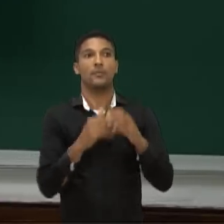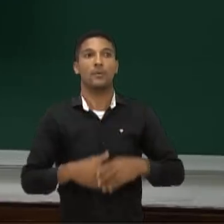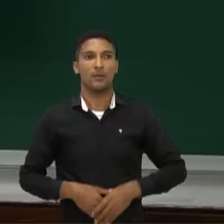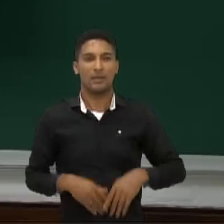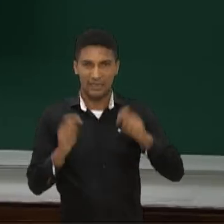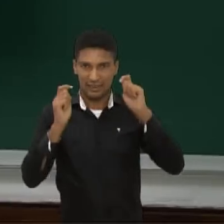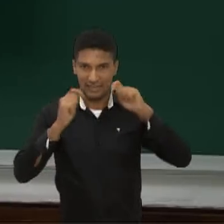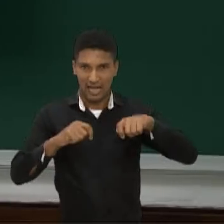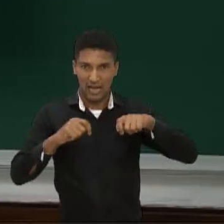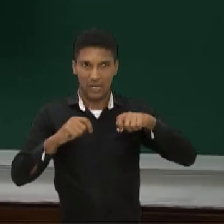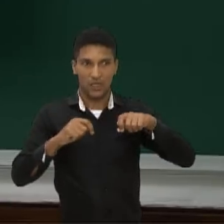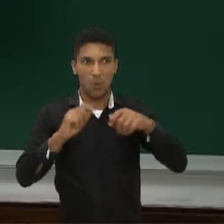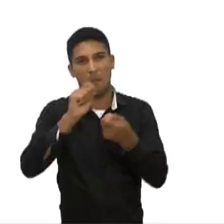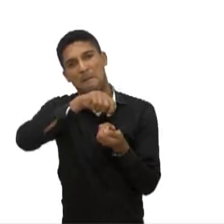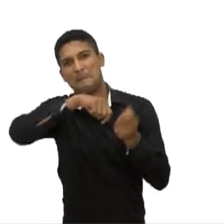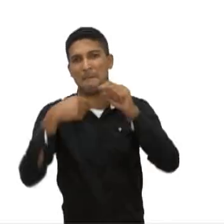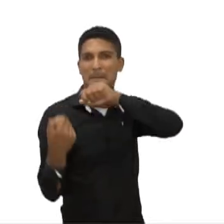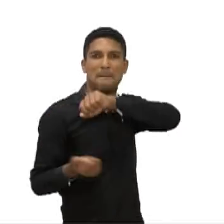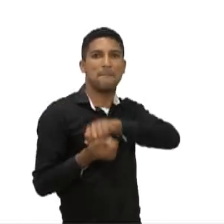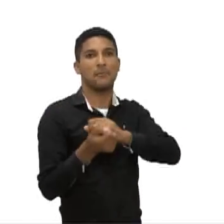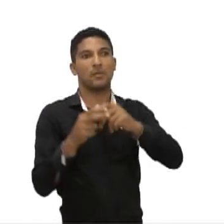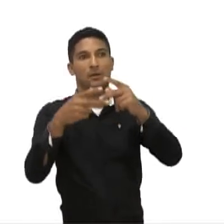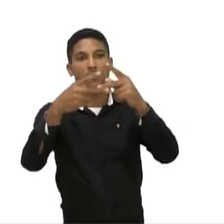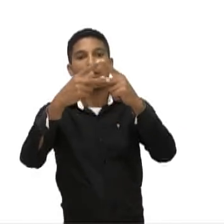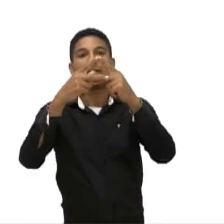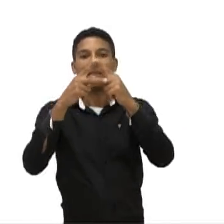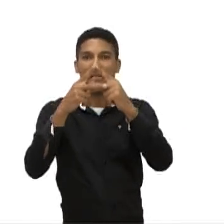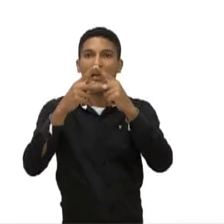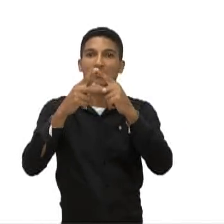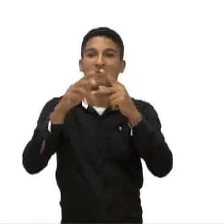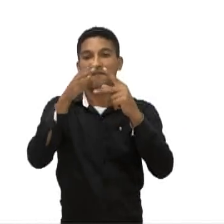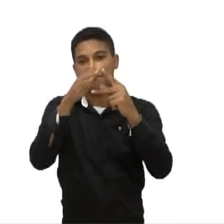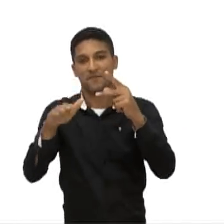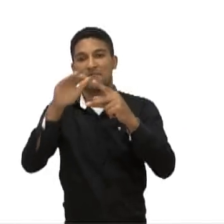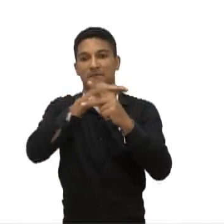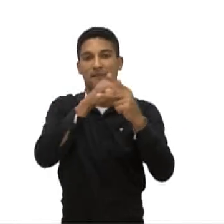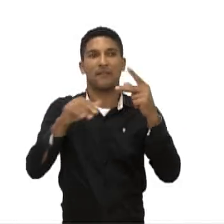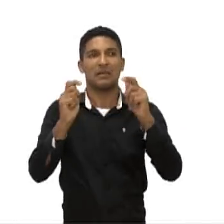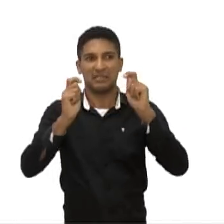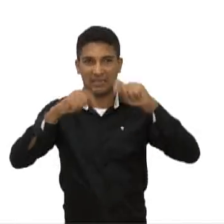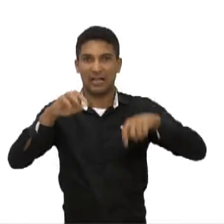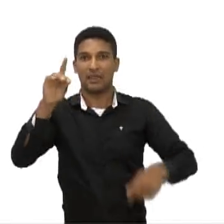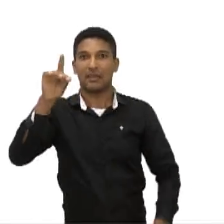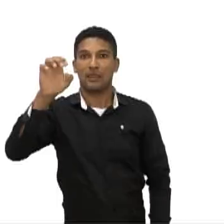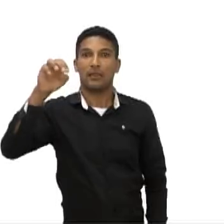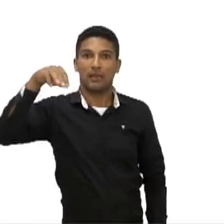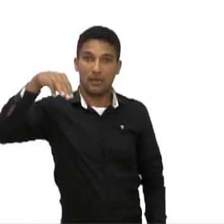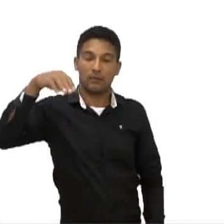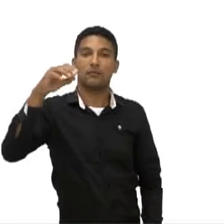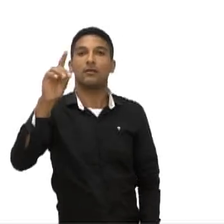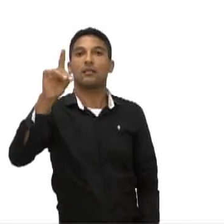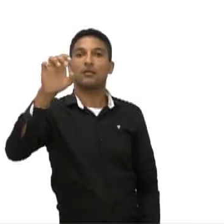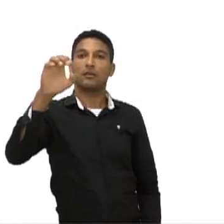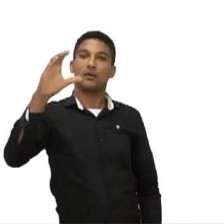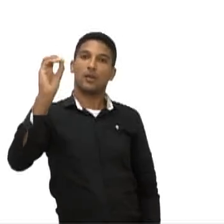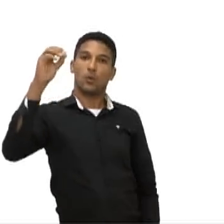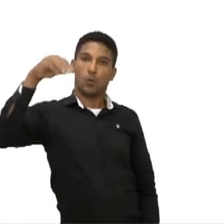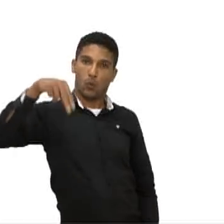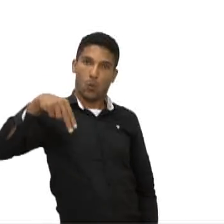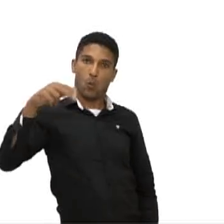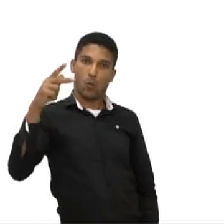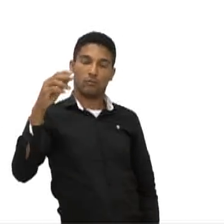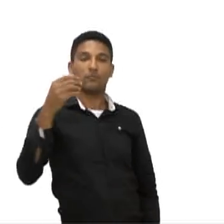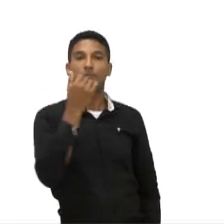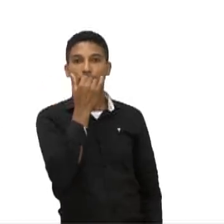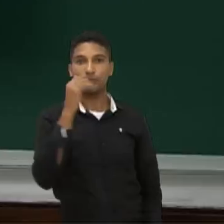isso hoje? Sim, né? Nós decompomos eles, tá bom? Nós decompomos lá a seta em